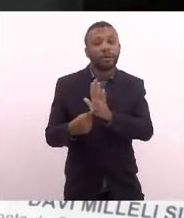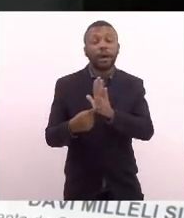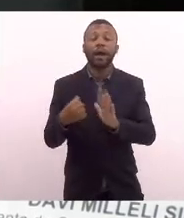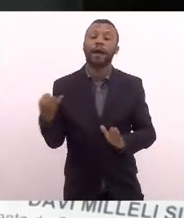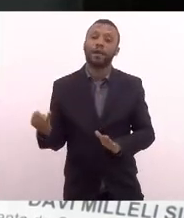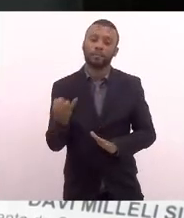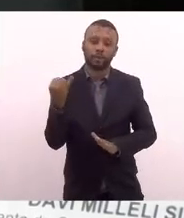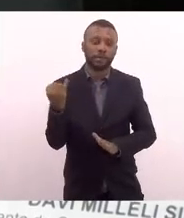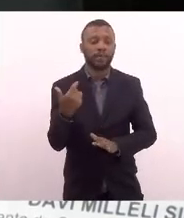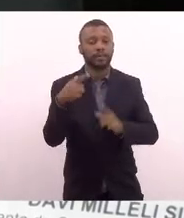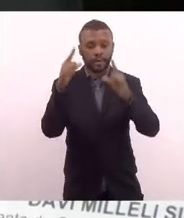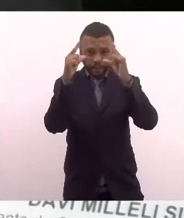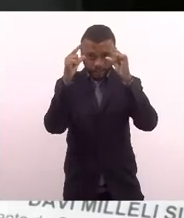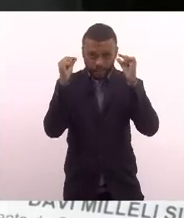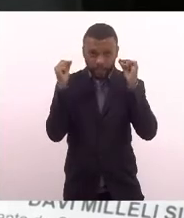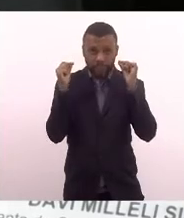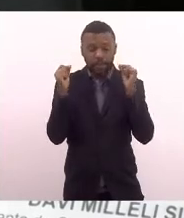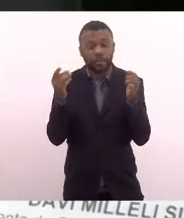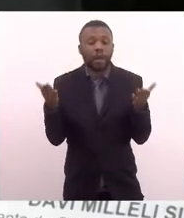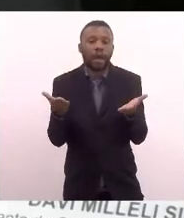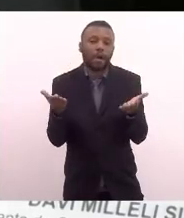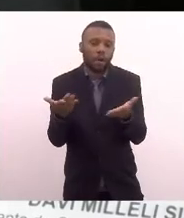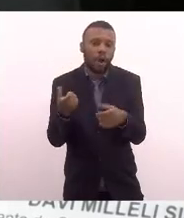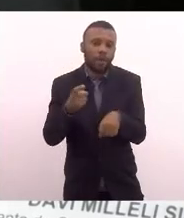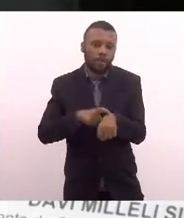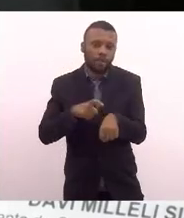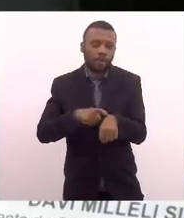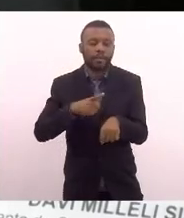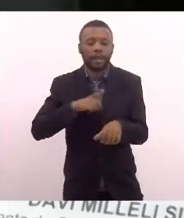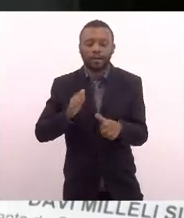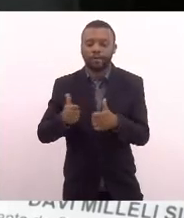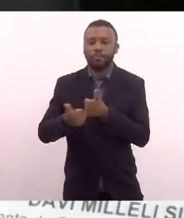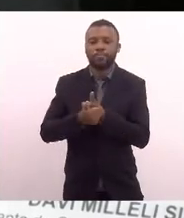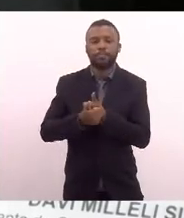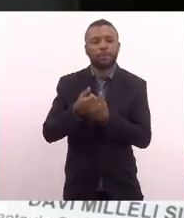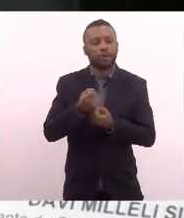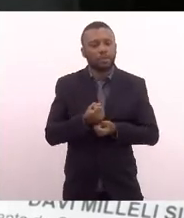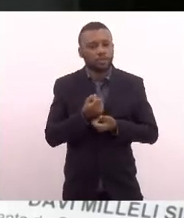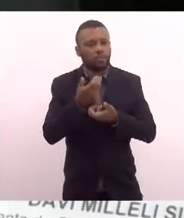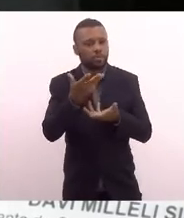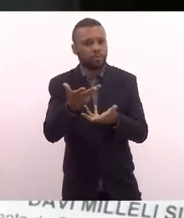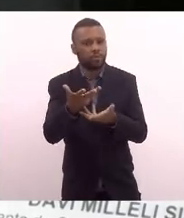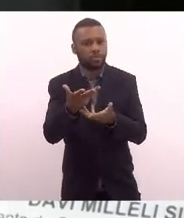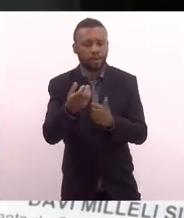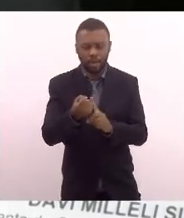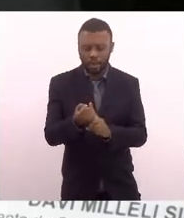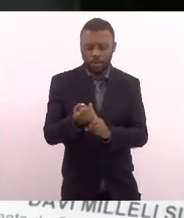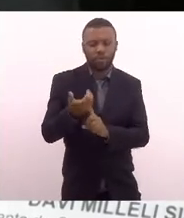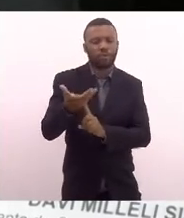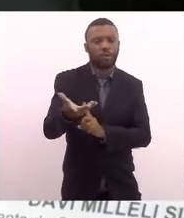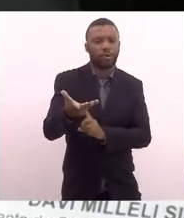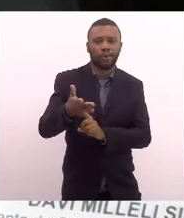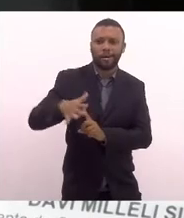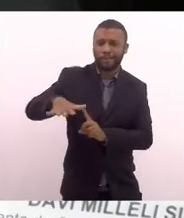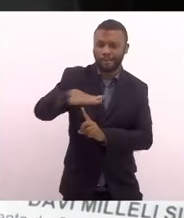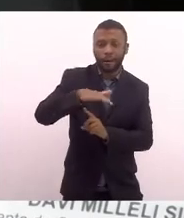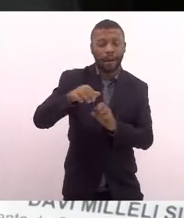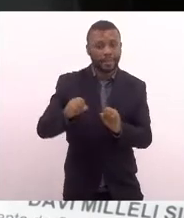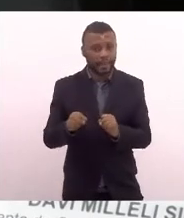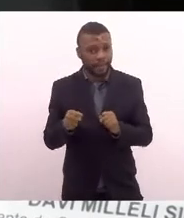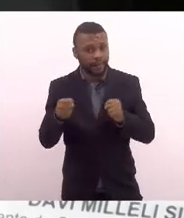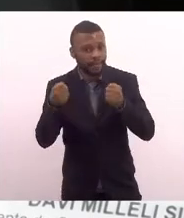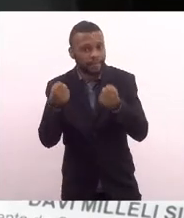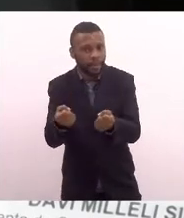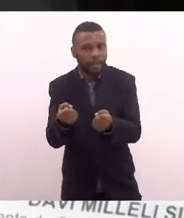da enfermagem ter, nesta casa, a sua voz. Porque a sua voz é a defesa